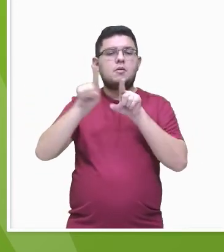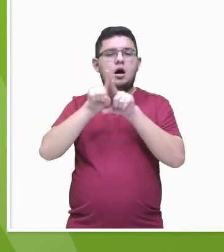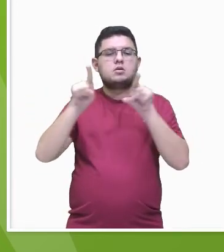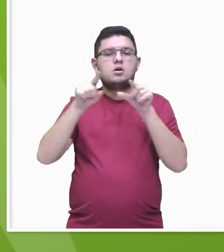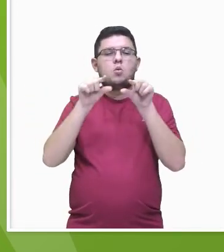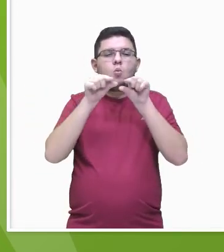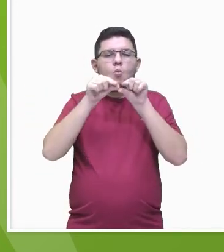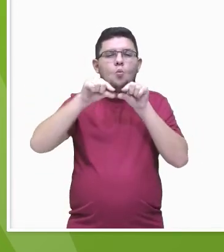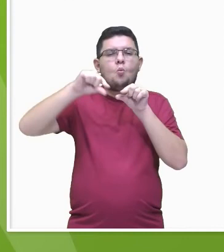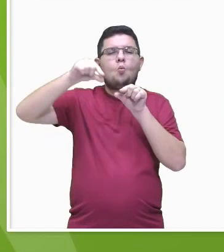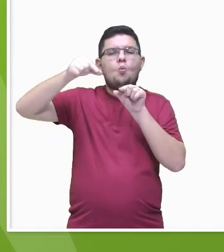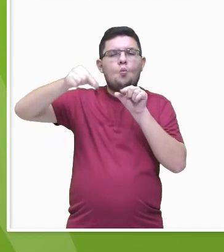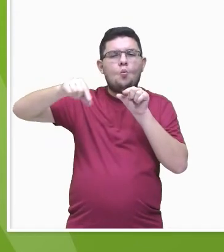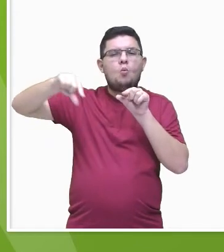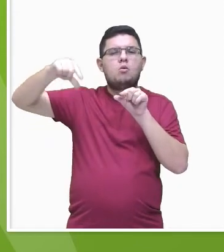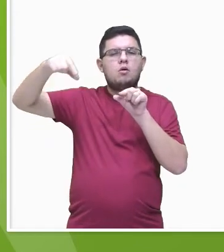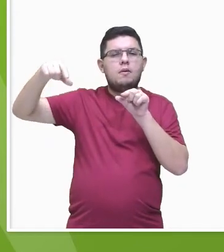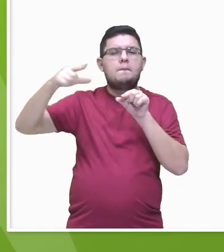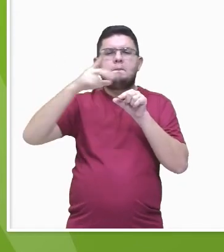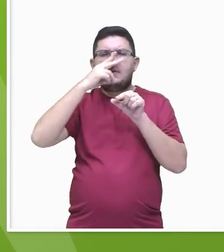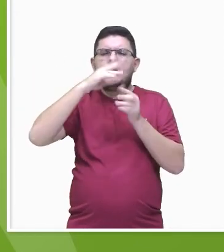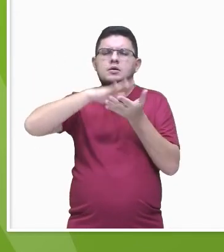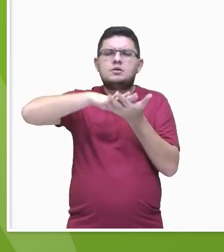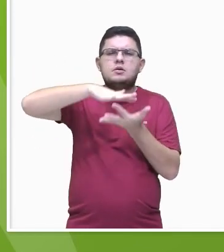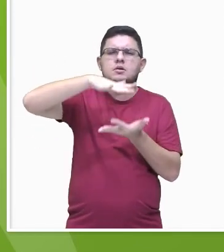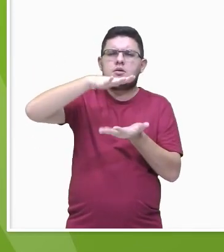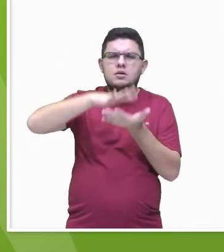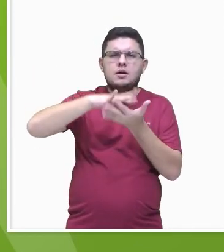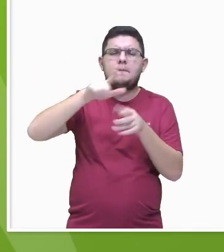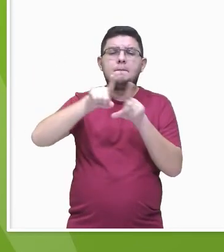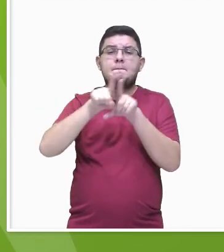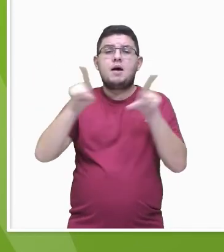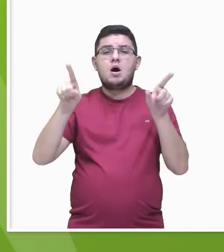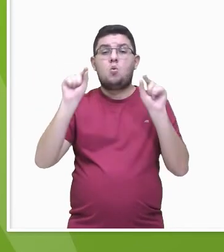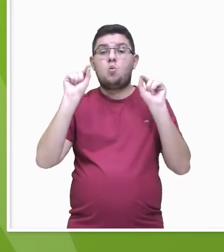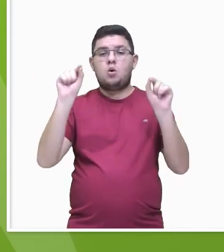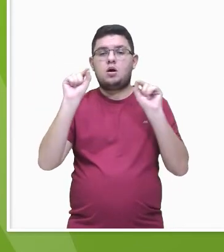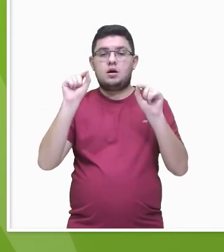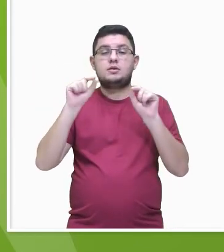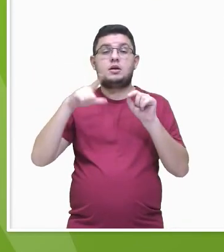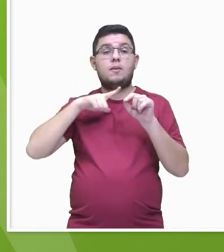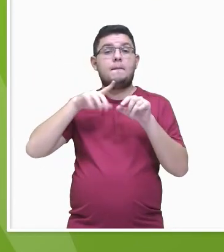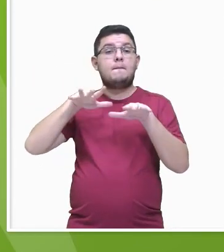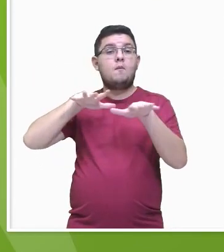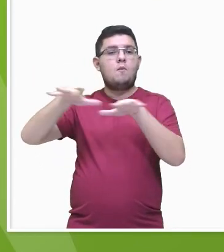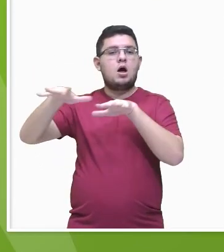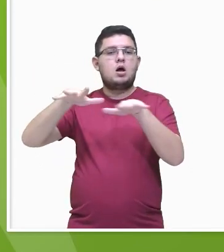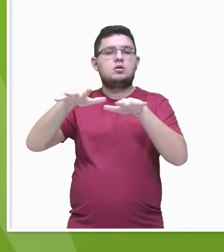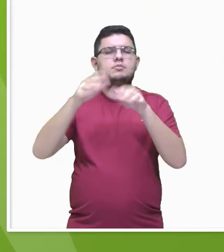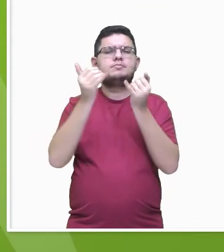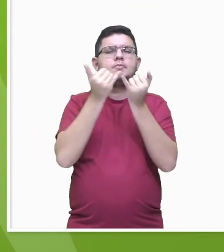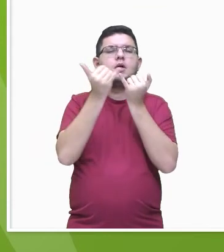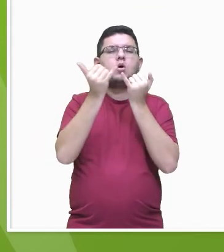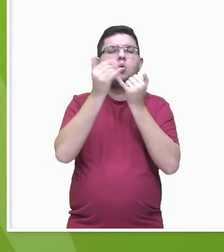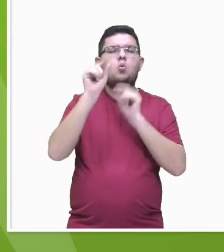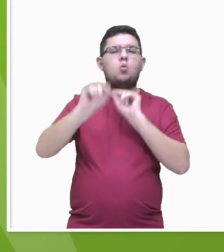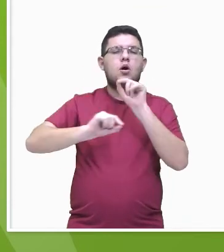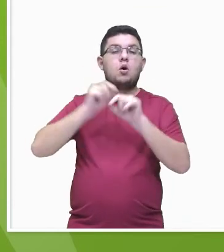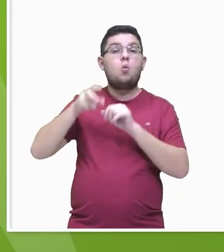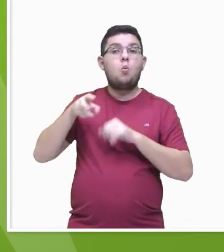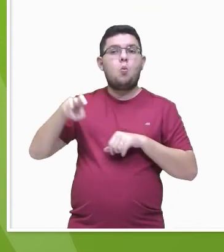ele parece uma estrela do mar, né? Só que ele vai se locomover como se fosse uma cobra, né? Movimentos